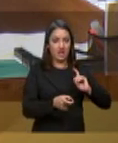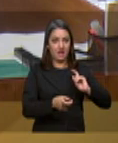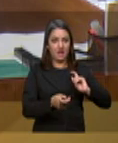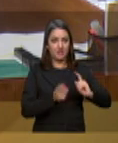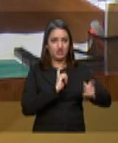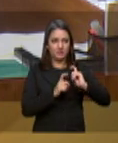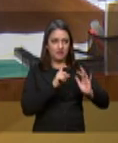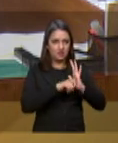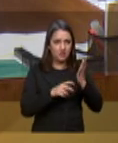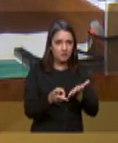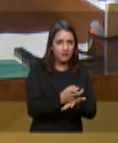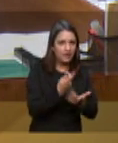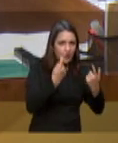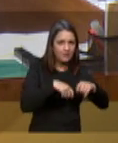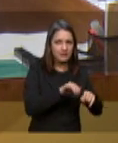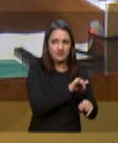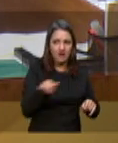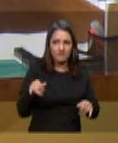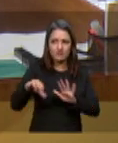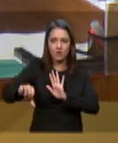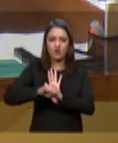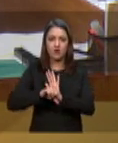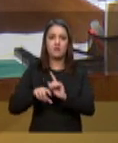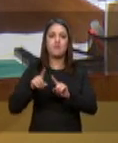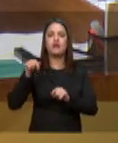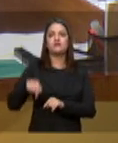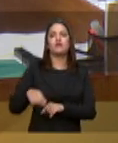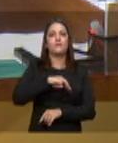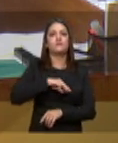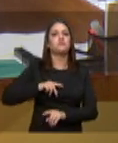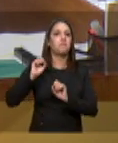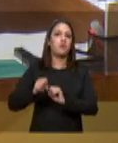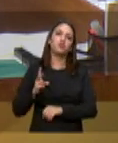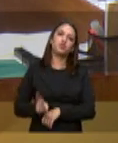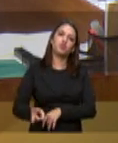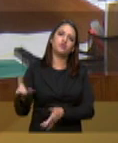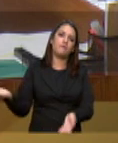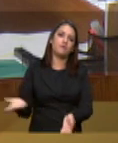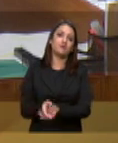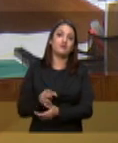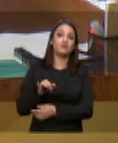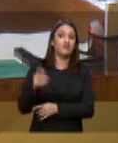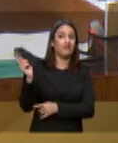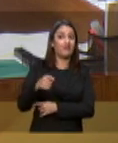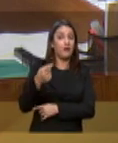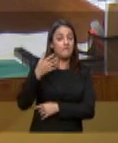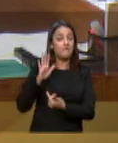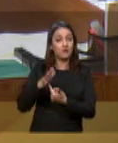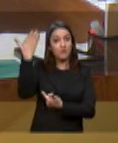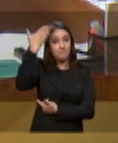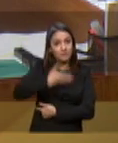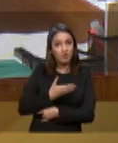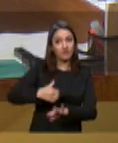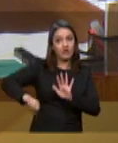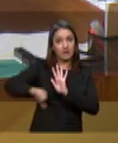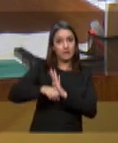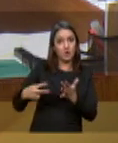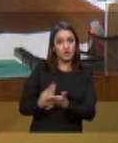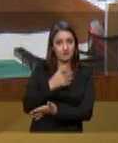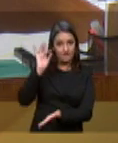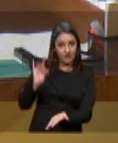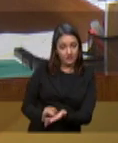de sorte que o órgão de acusação poderia prosseguir com a persecução penal se fosse capaz de demonstrar a prática delitiva.